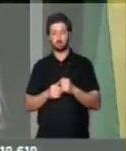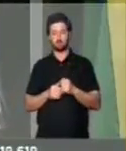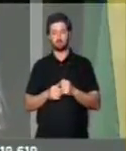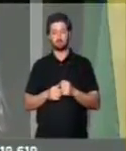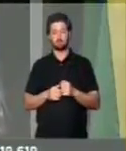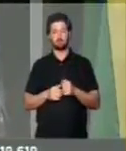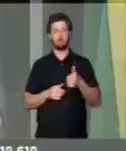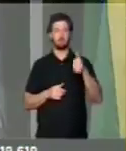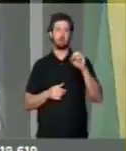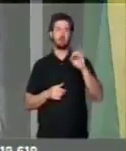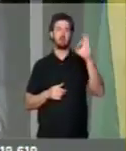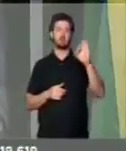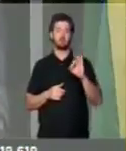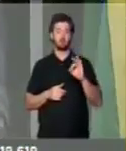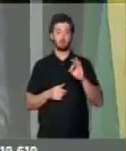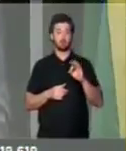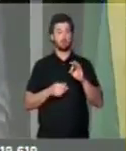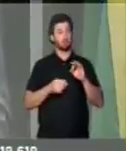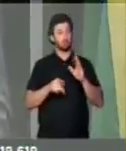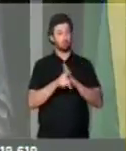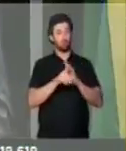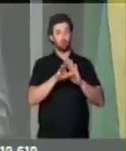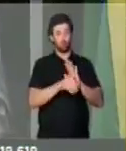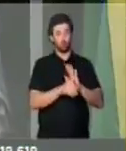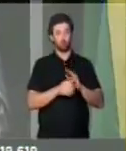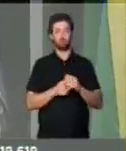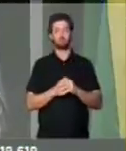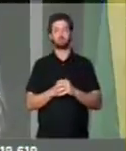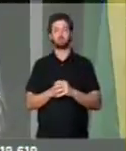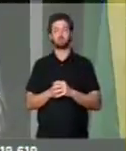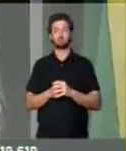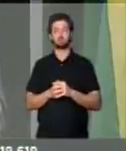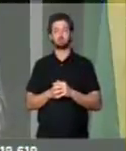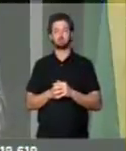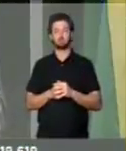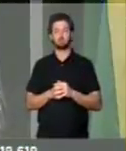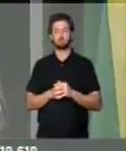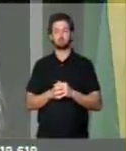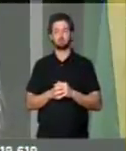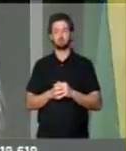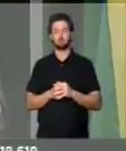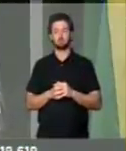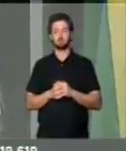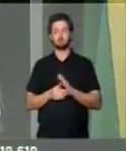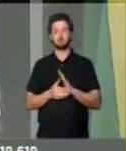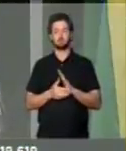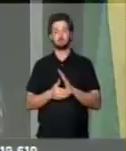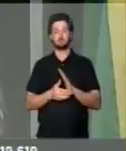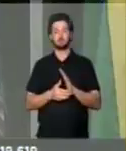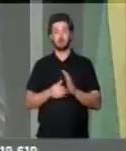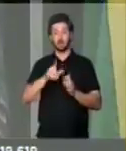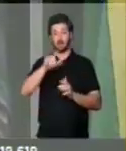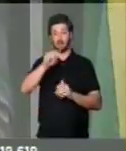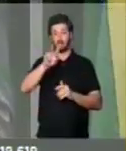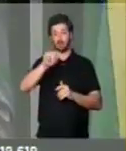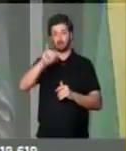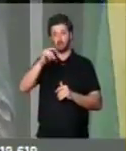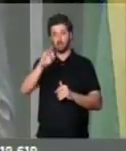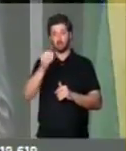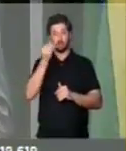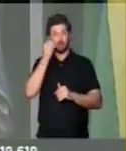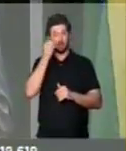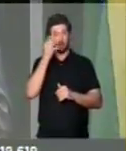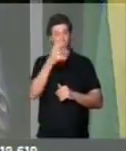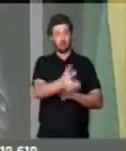é 10% do que roubaram, dos 23 bilhões que a Operação Lava Jato está